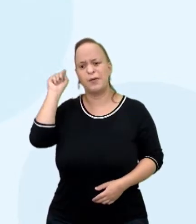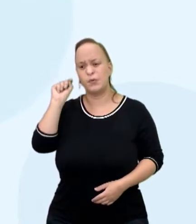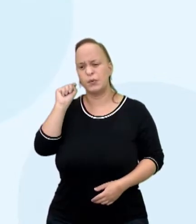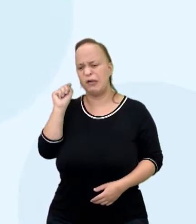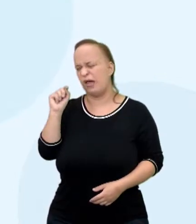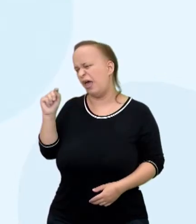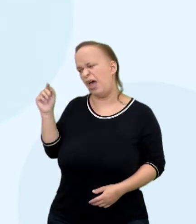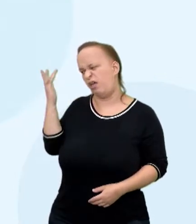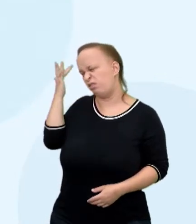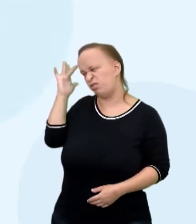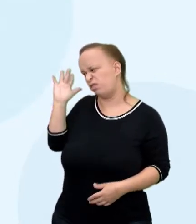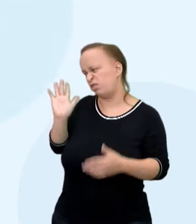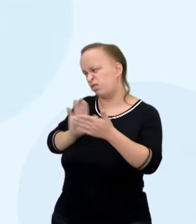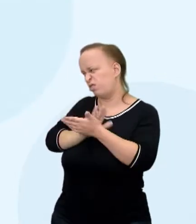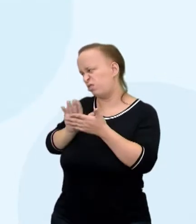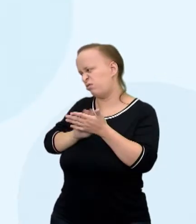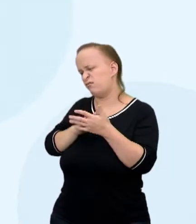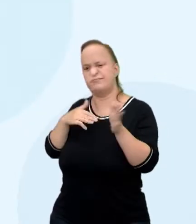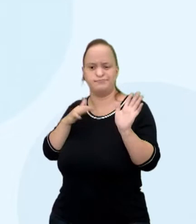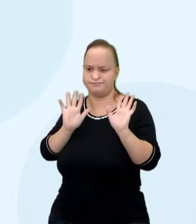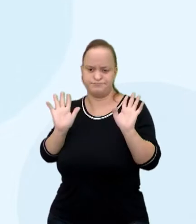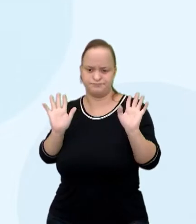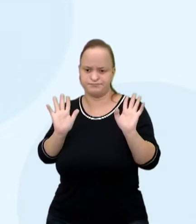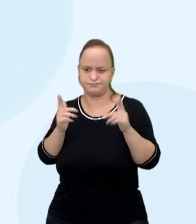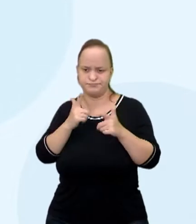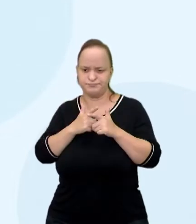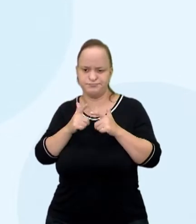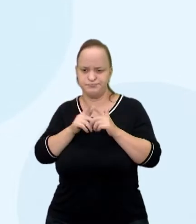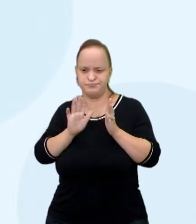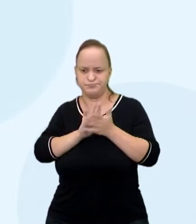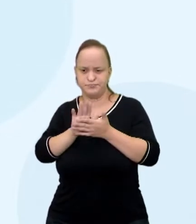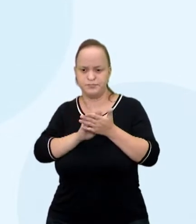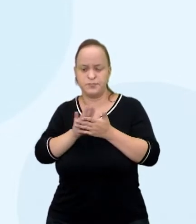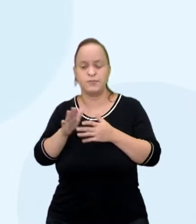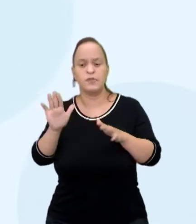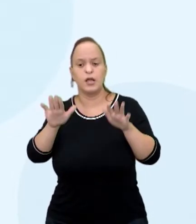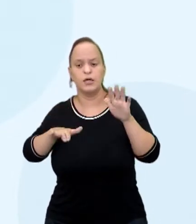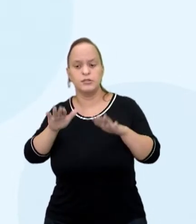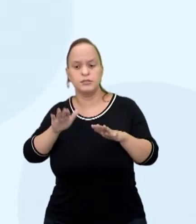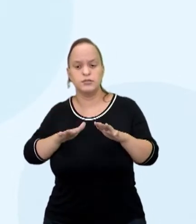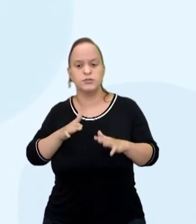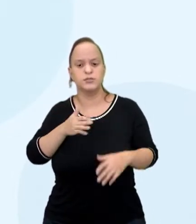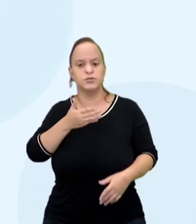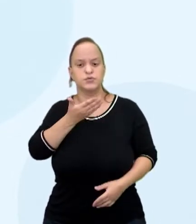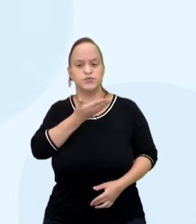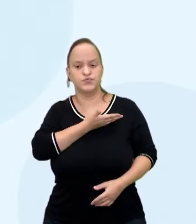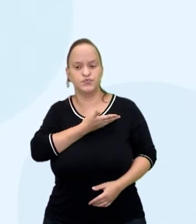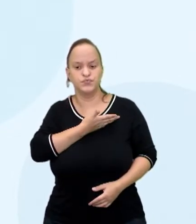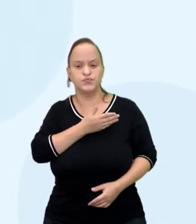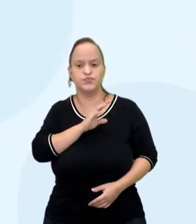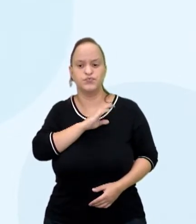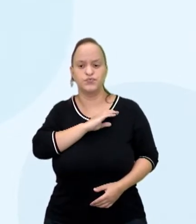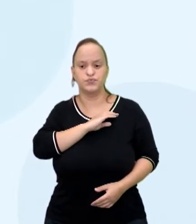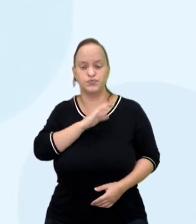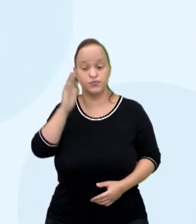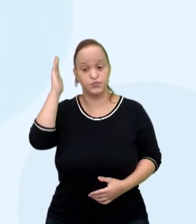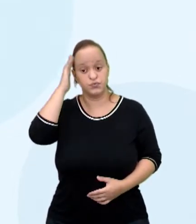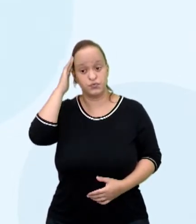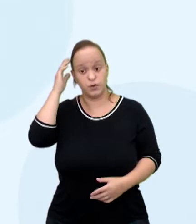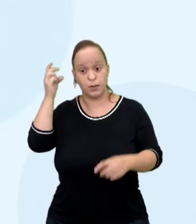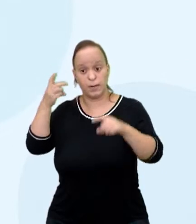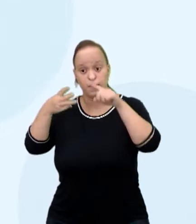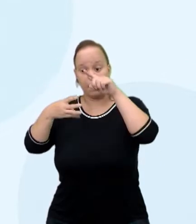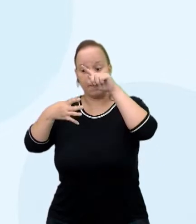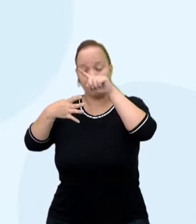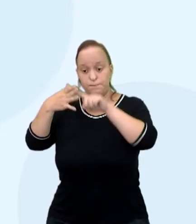problema. Talvez o seu colega saiba. E disso vai puxando um fio condutor e vocês vão conversando. Então, ó, cinco perguntinhas